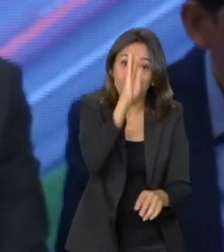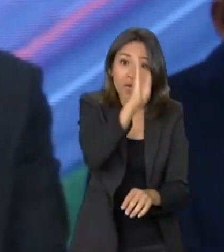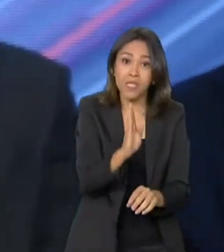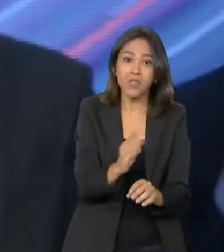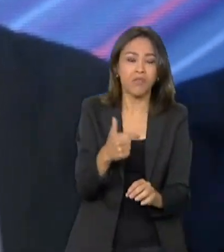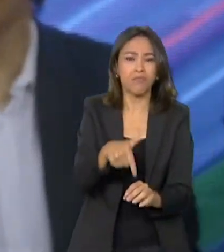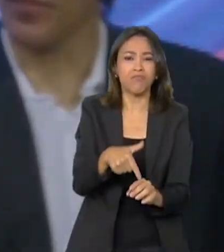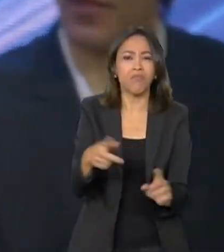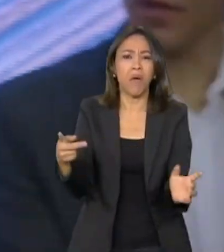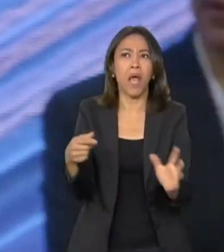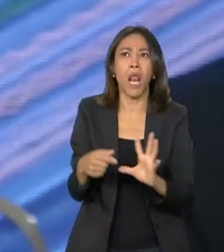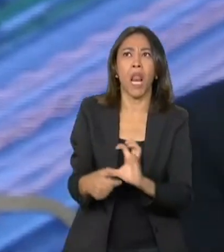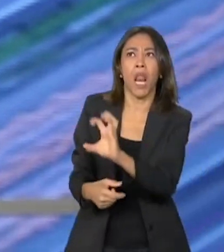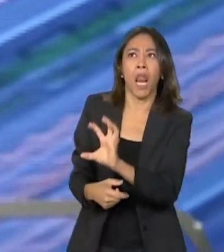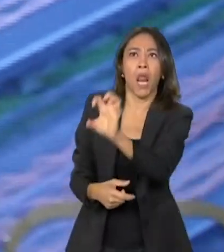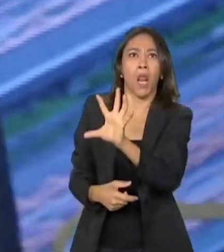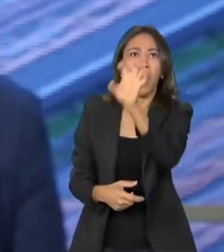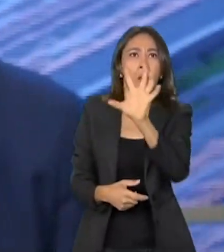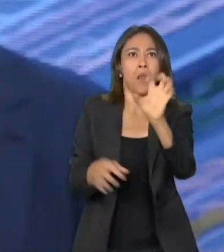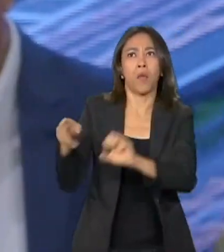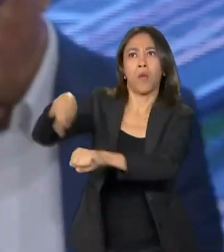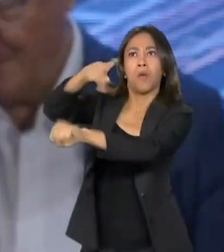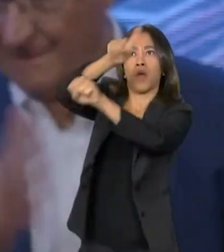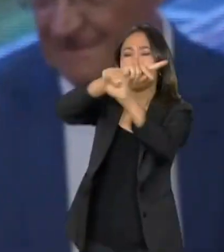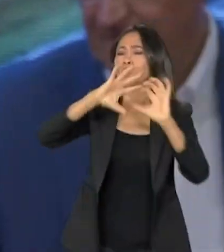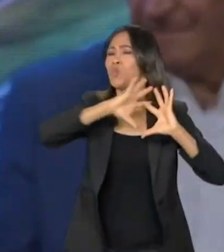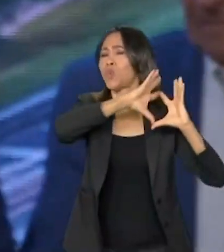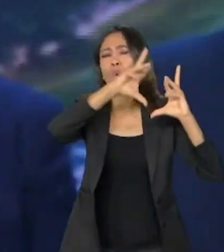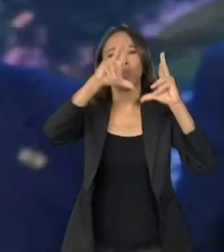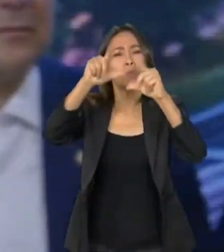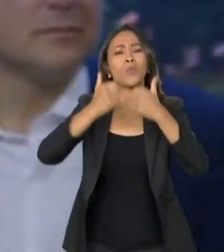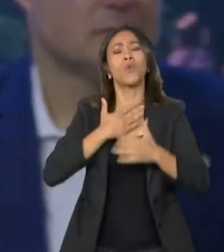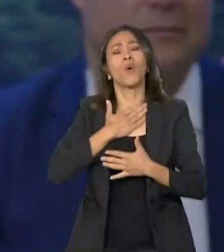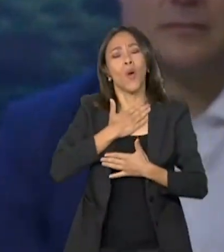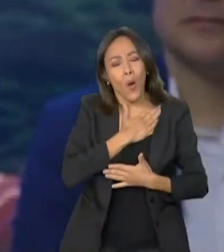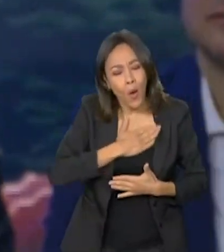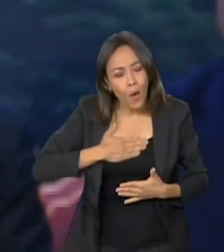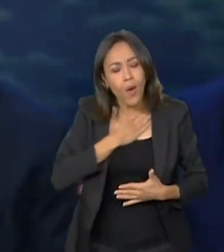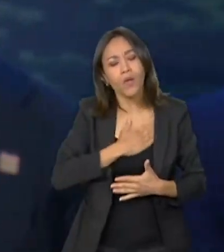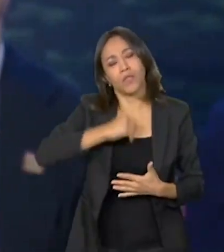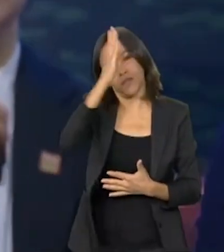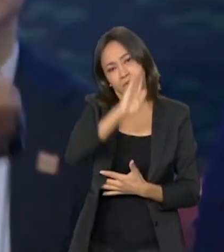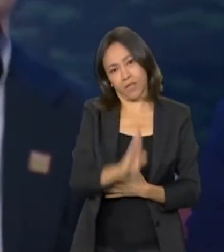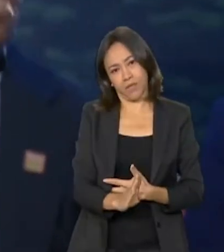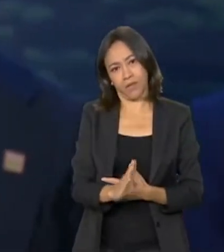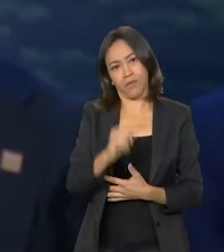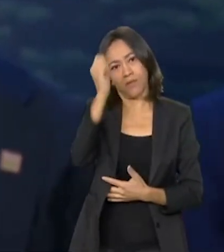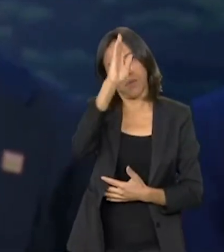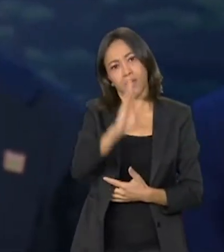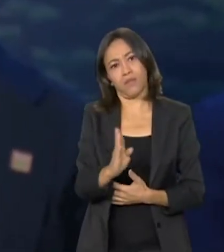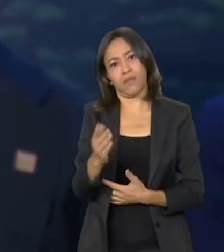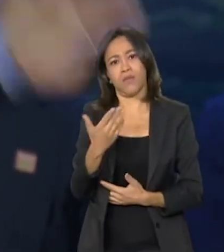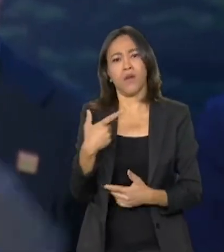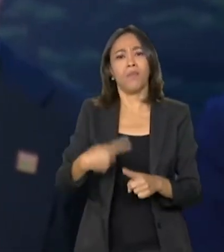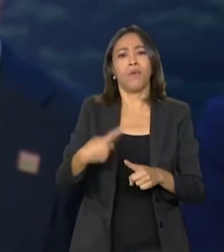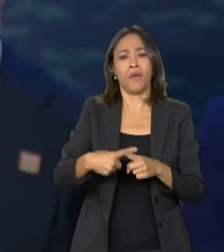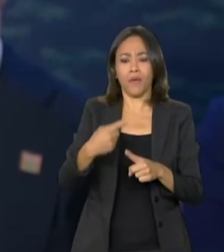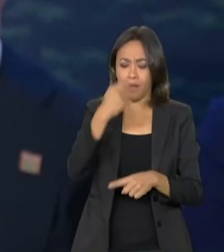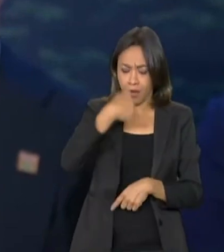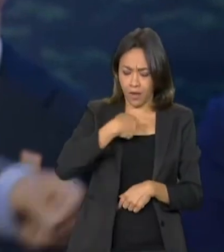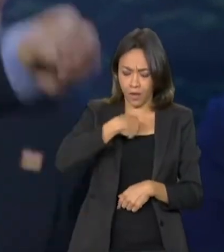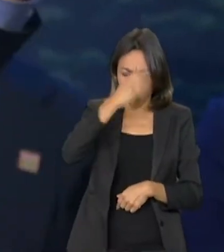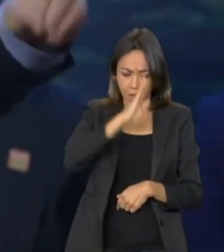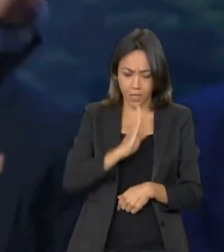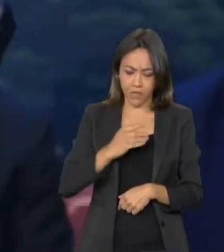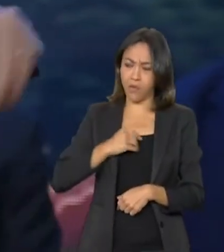existe. Todo mundo gosta do Brasil e o Brasil tem que gostar de todo mundo. Por que que eu vou querer brigar com a Venezuela?